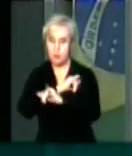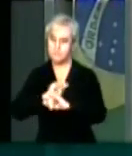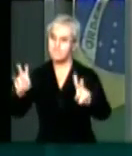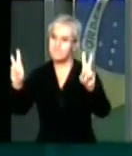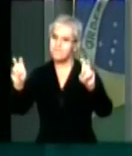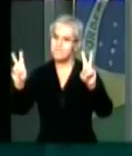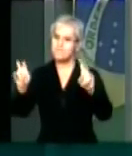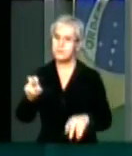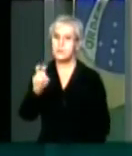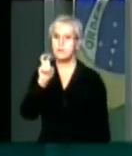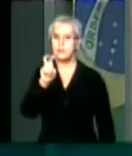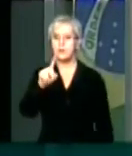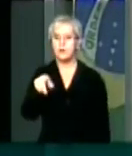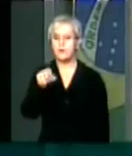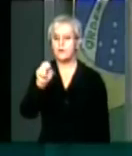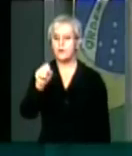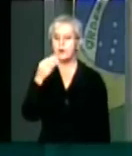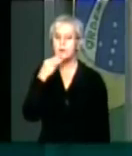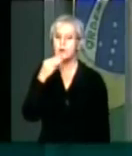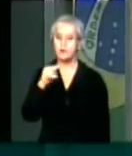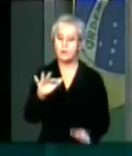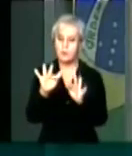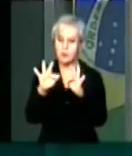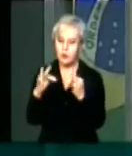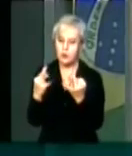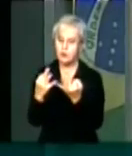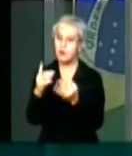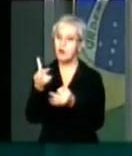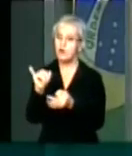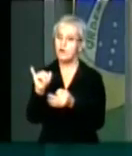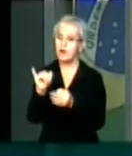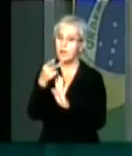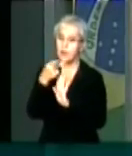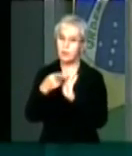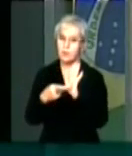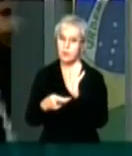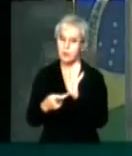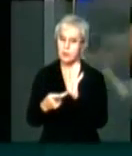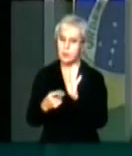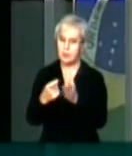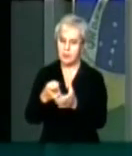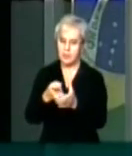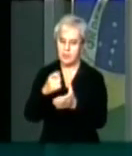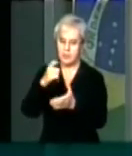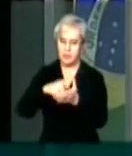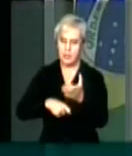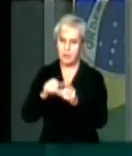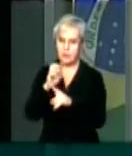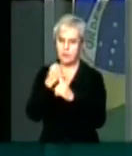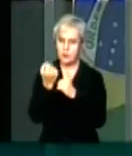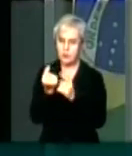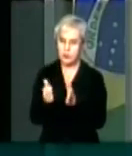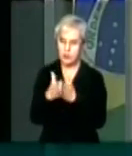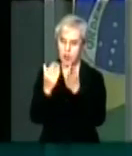que 5,8 milhões de famílias serão excluídas do programa Tarifa Social de Baixa